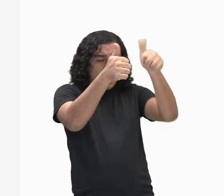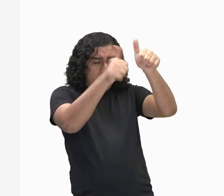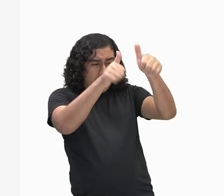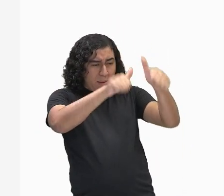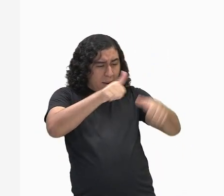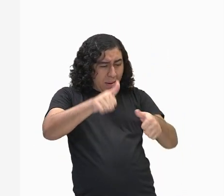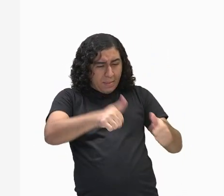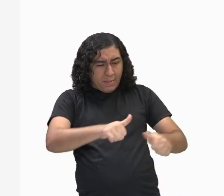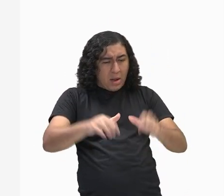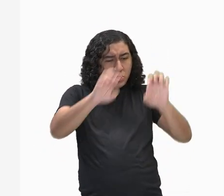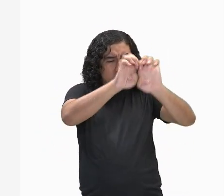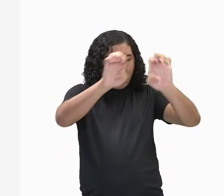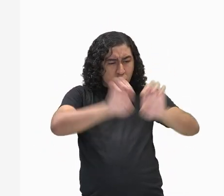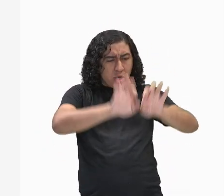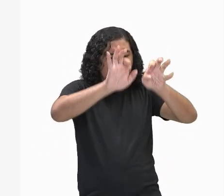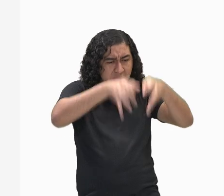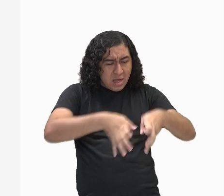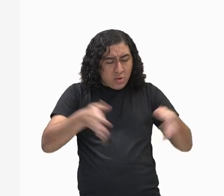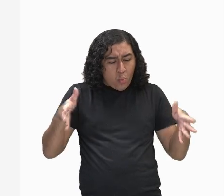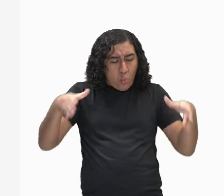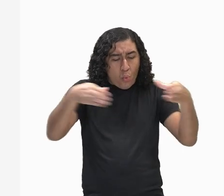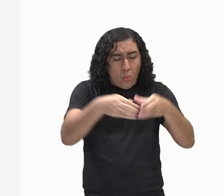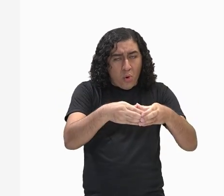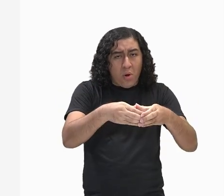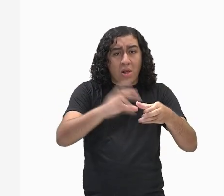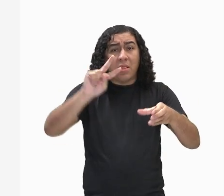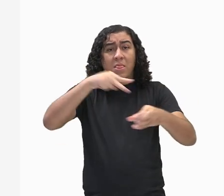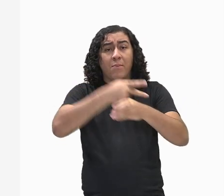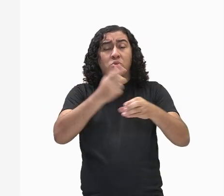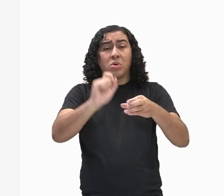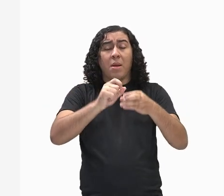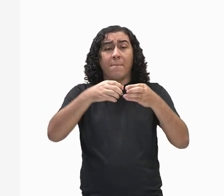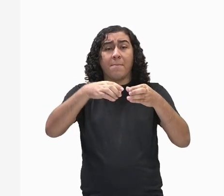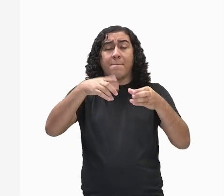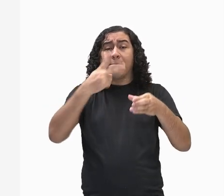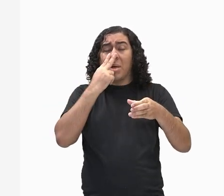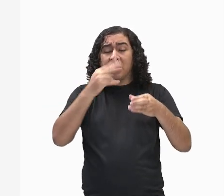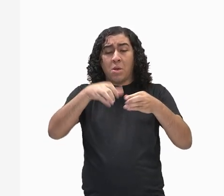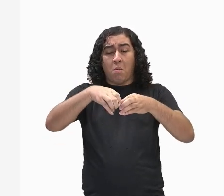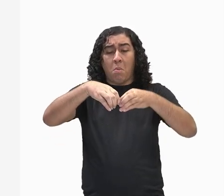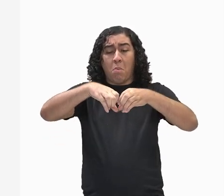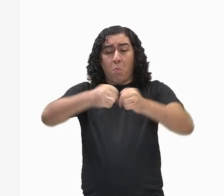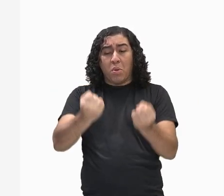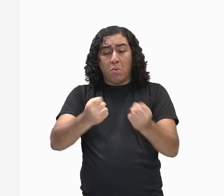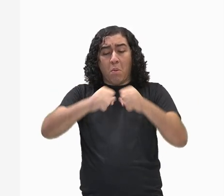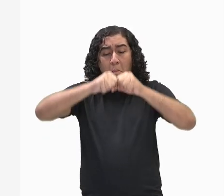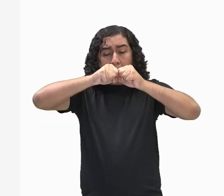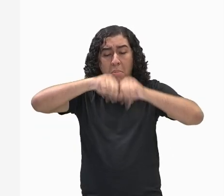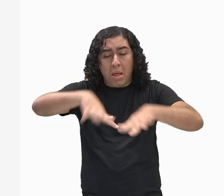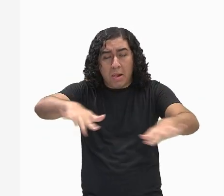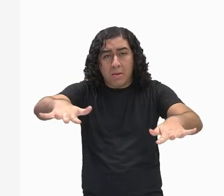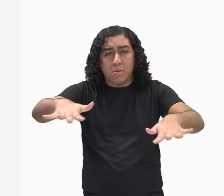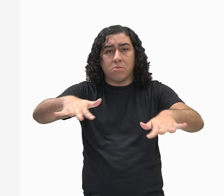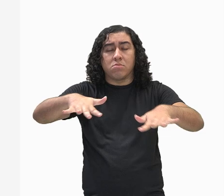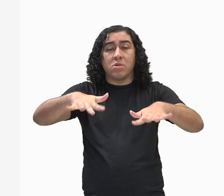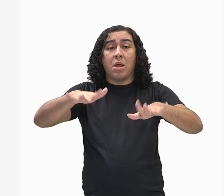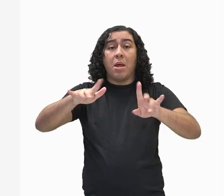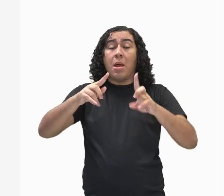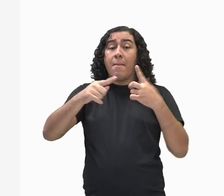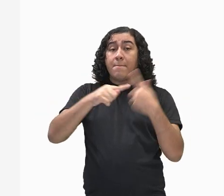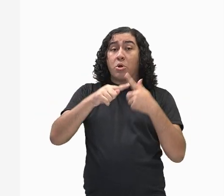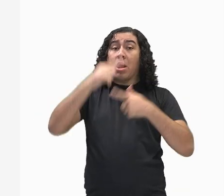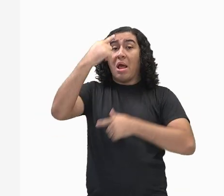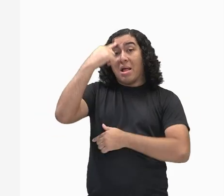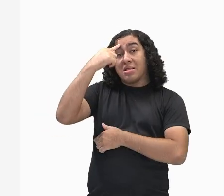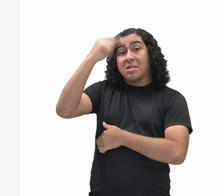muito organizadozinho, de repente é quebrado, tá? Porque essa ideia de pensar desse